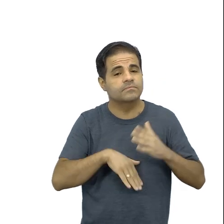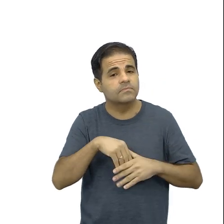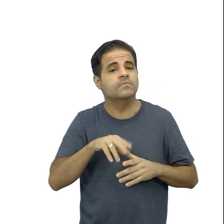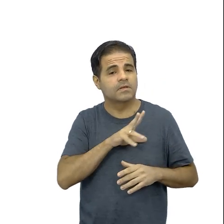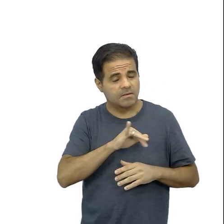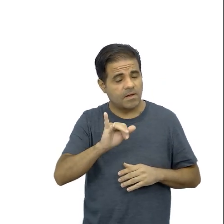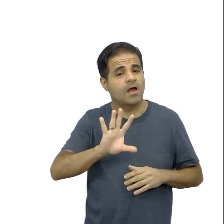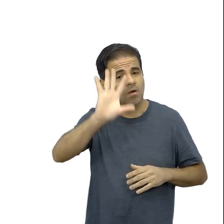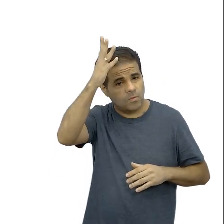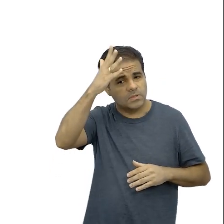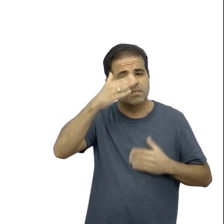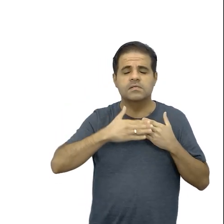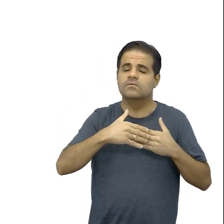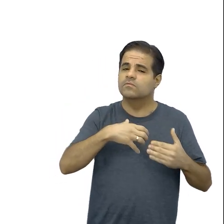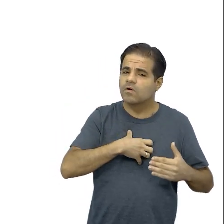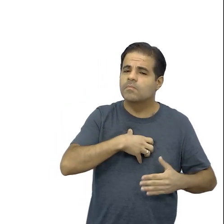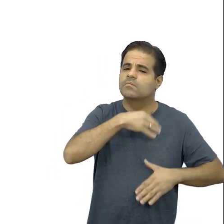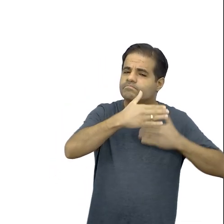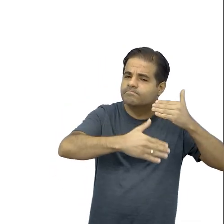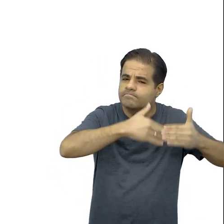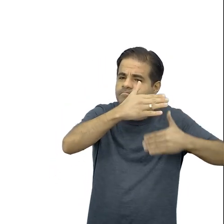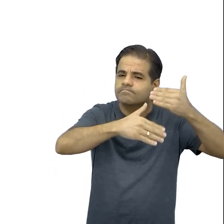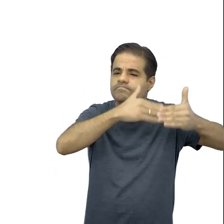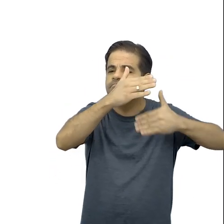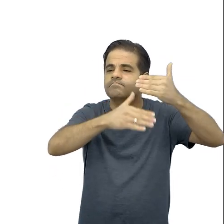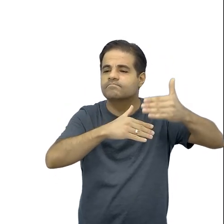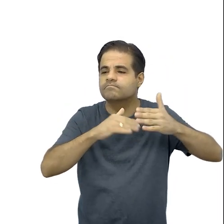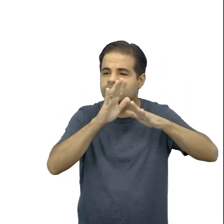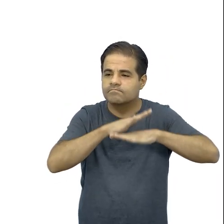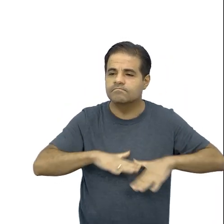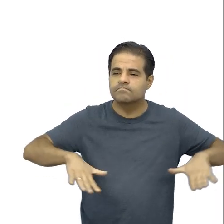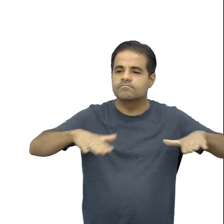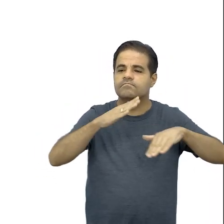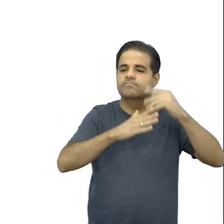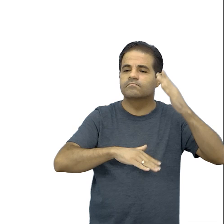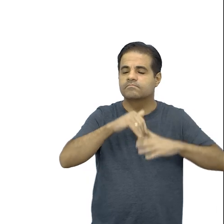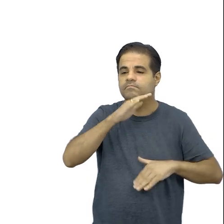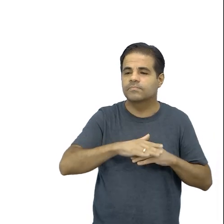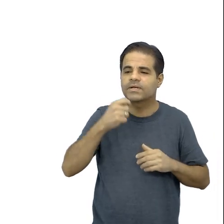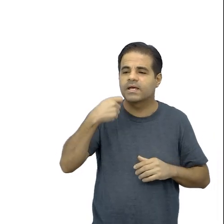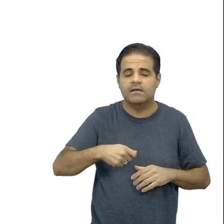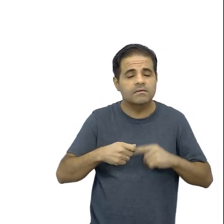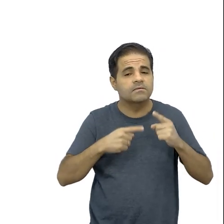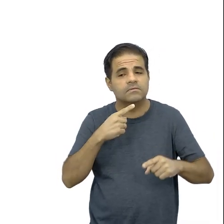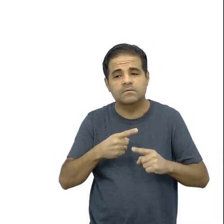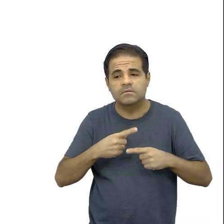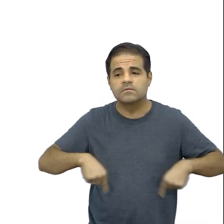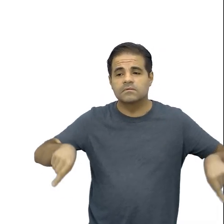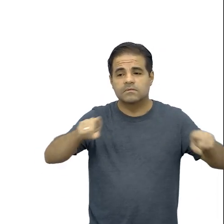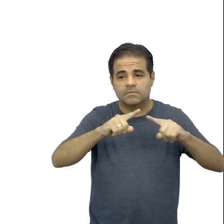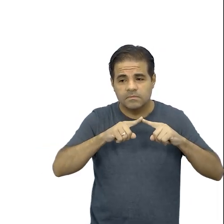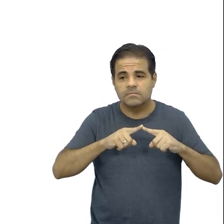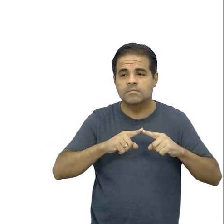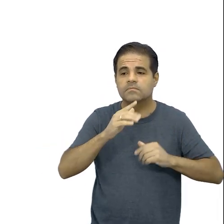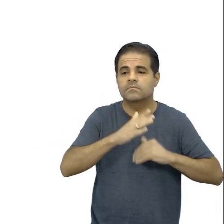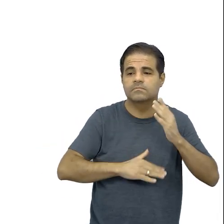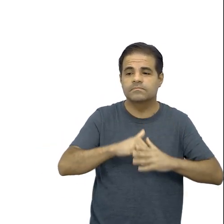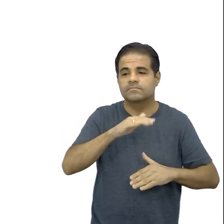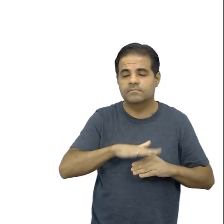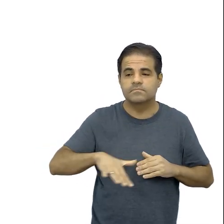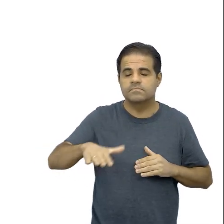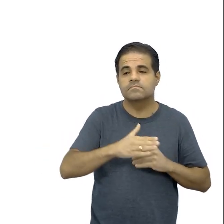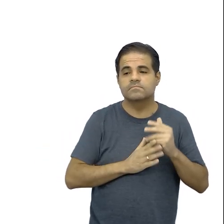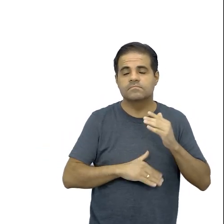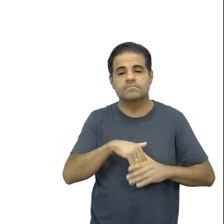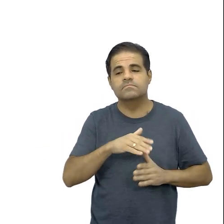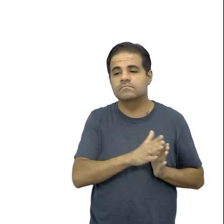vai acontecendo de forma gradual. Ela vai acontecendo de forma a um passo por vez, sabe como